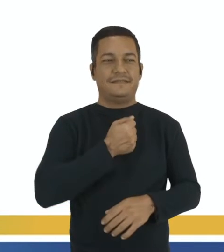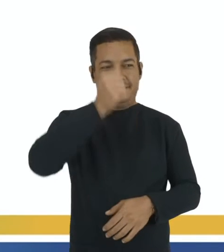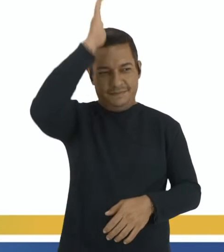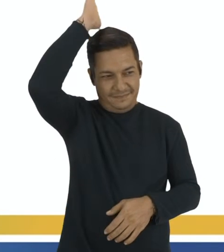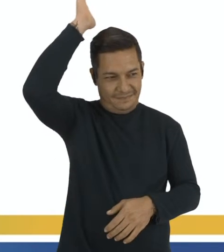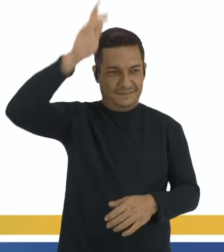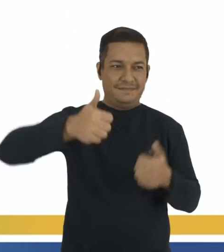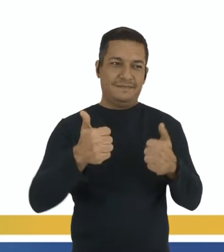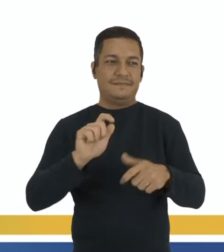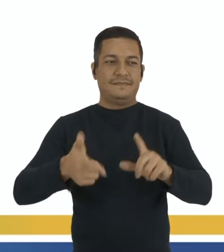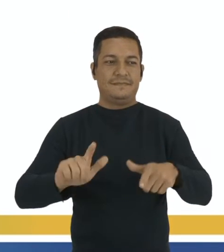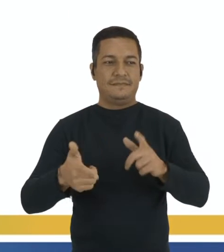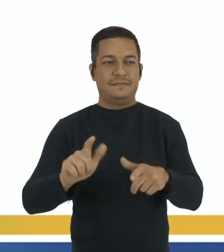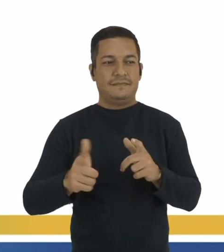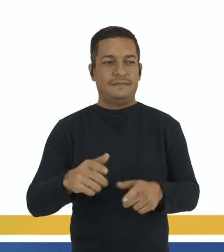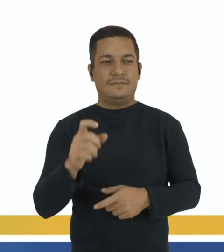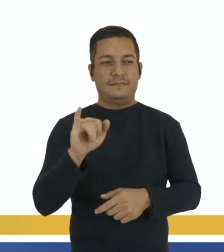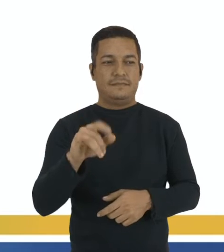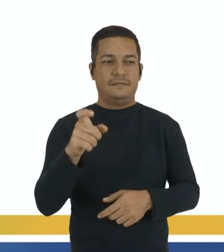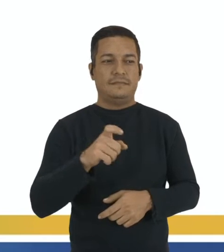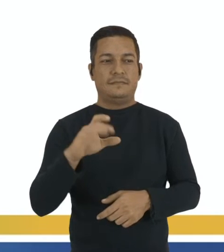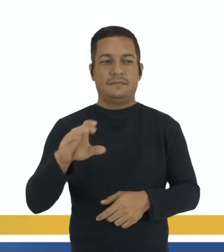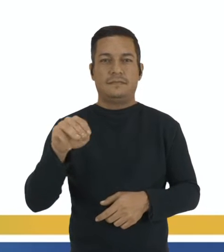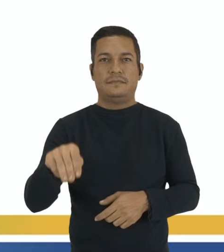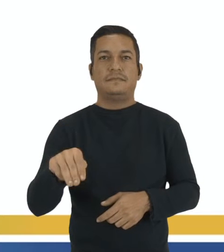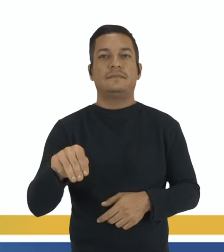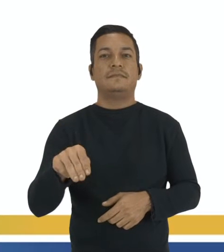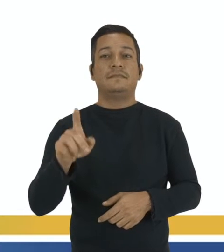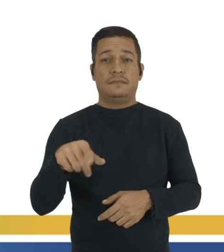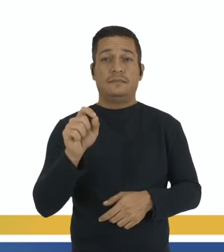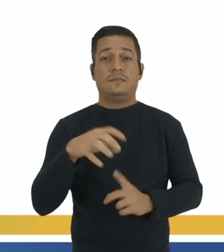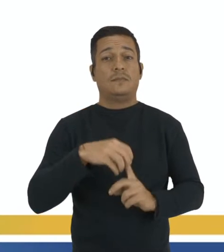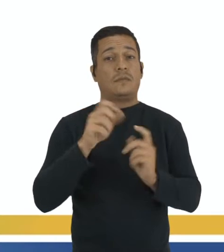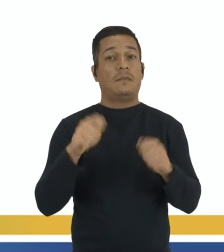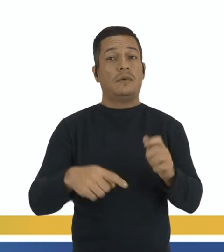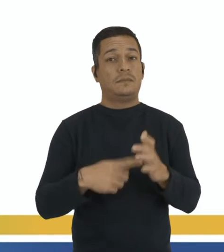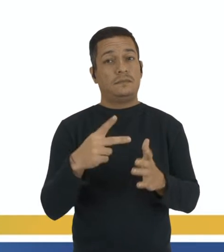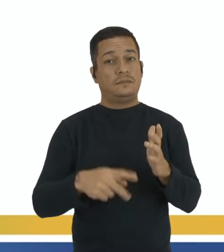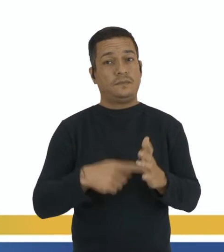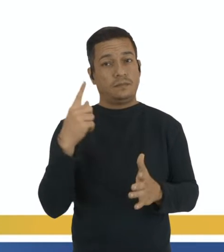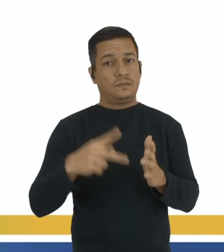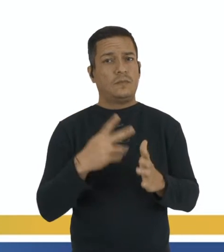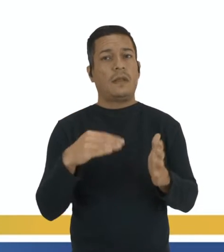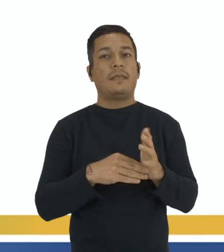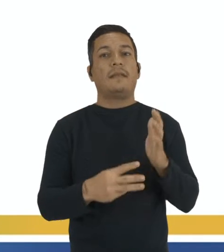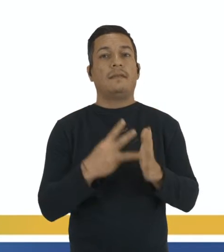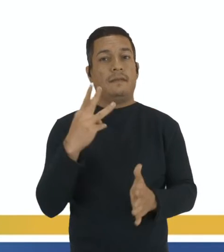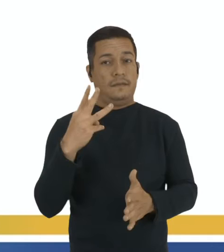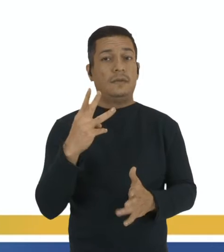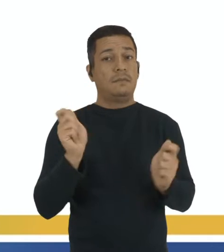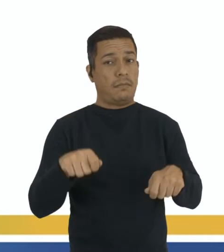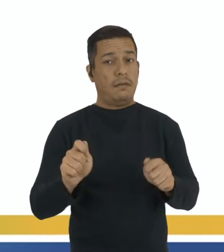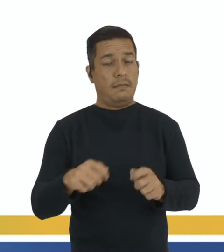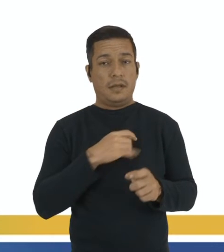bem? As letras I, X, C e M, pessoal, são as únicas que podem ser repetidas até no máximo 3 vezes.